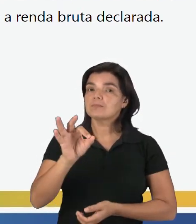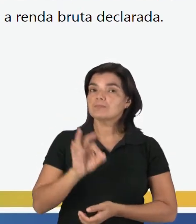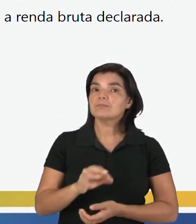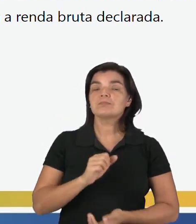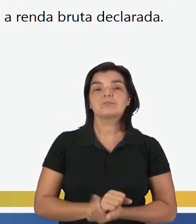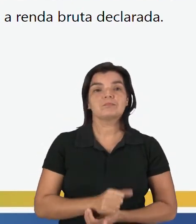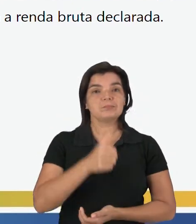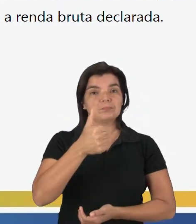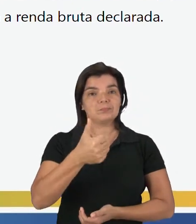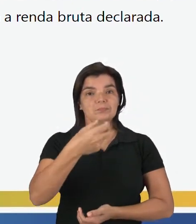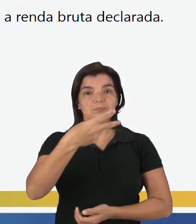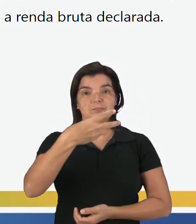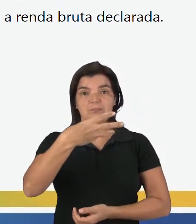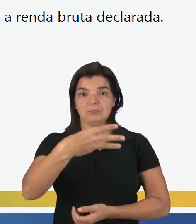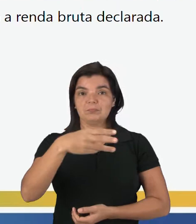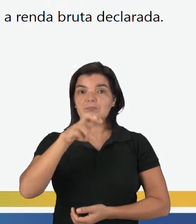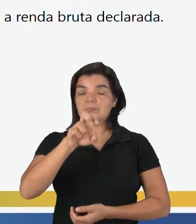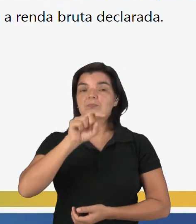R$